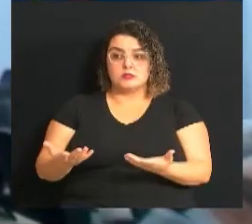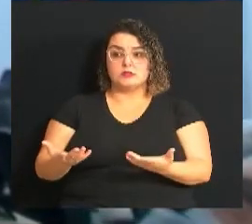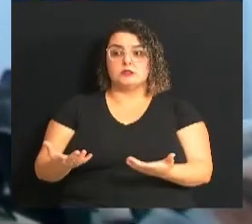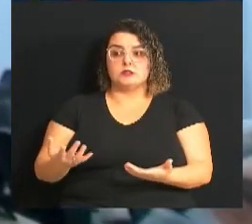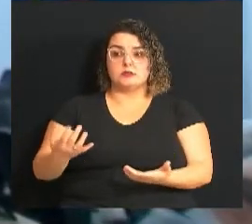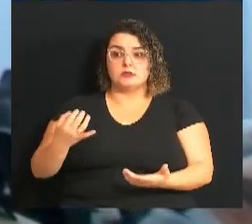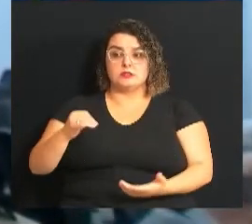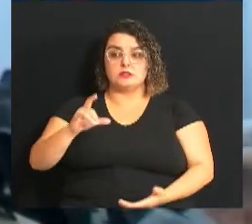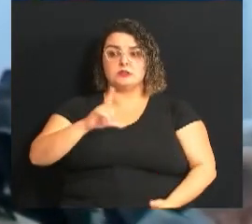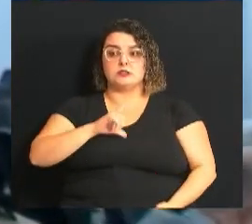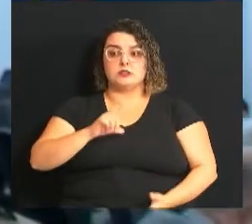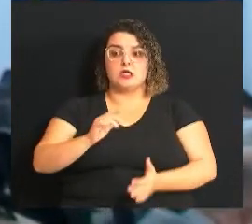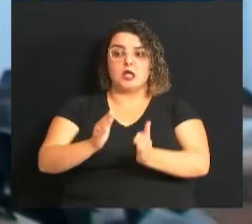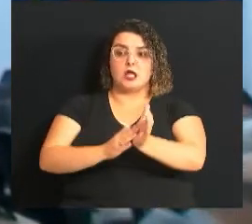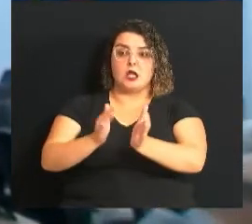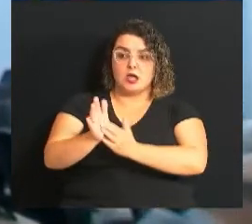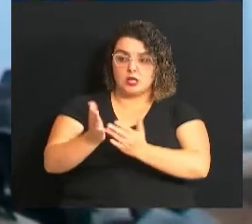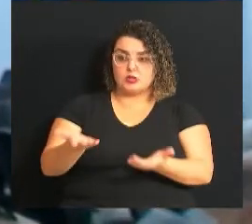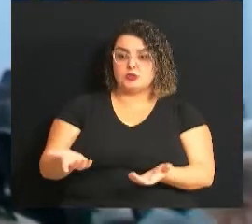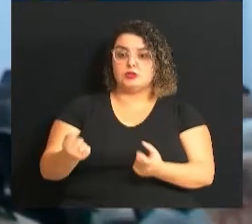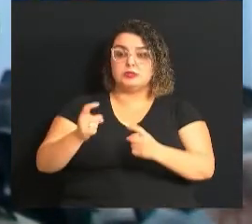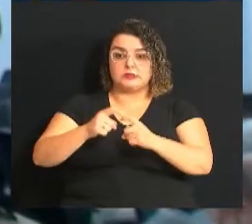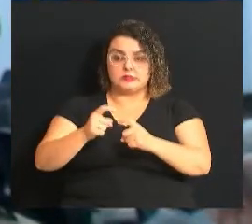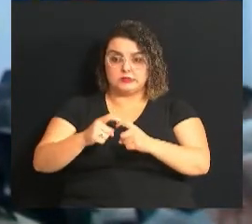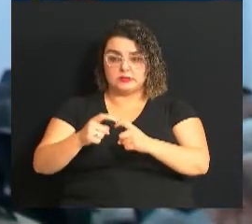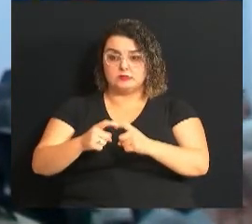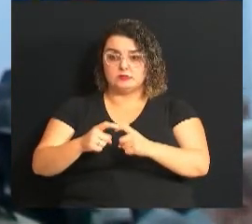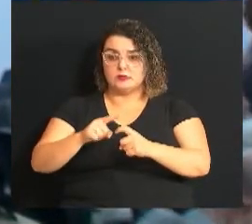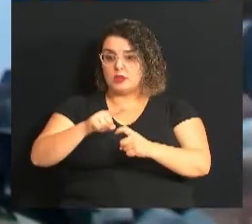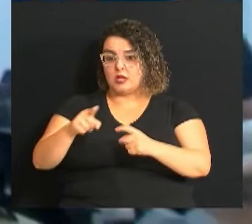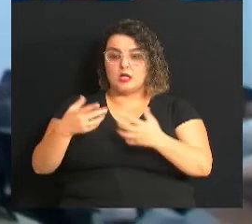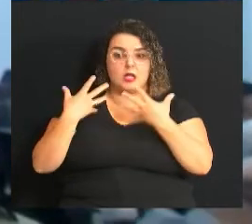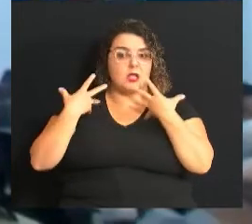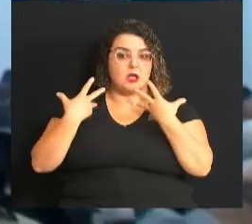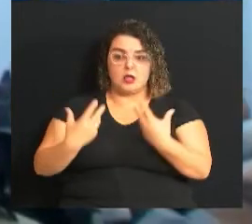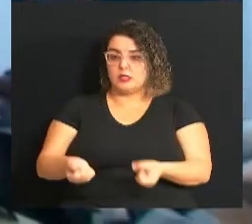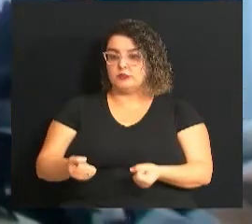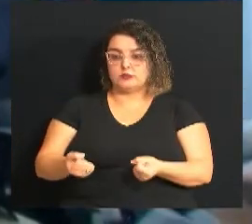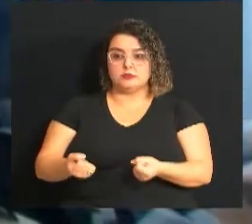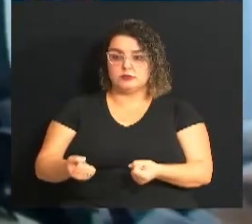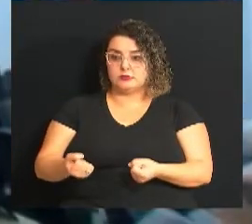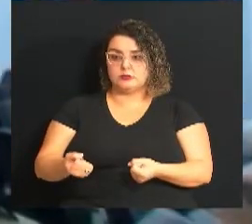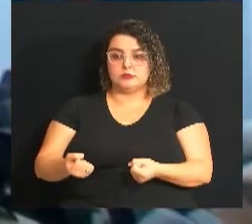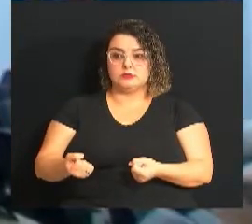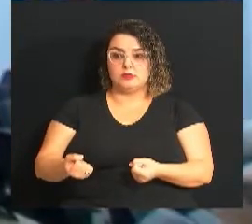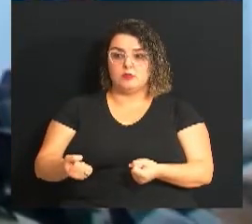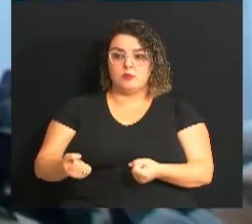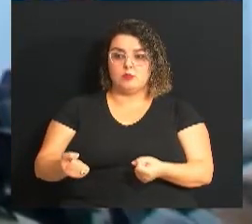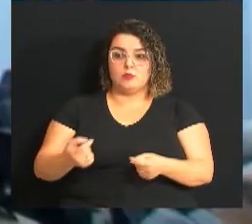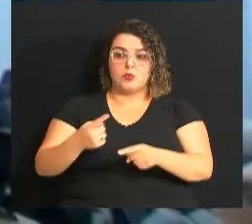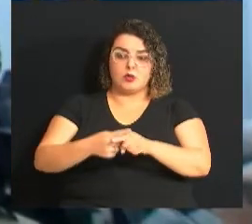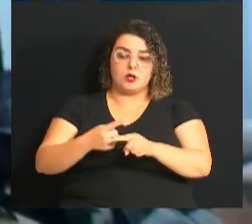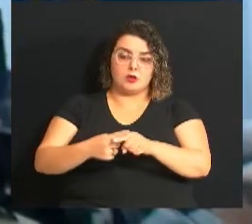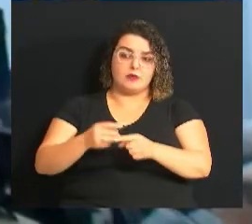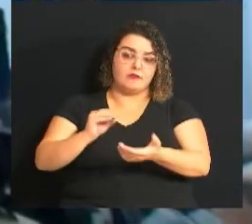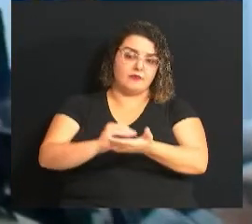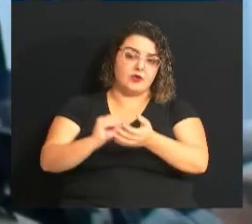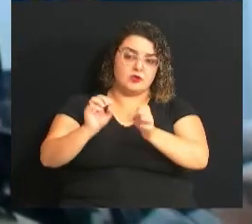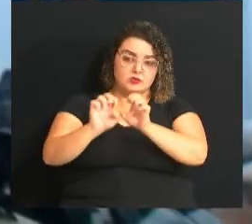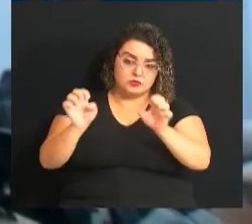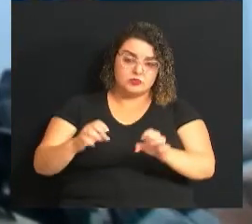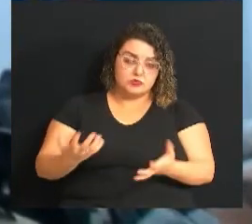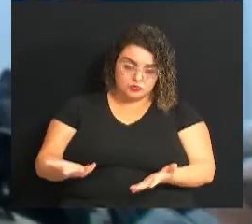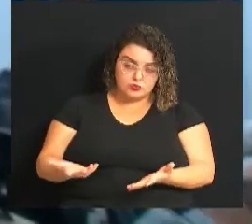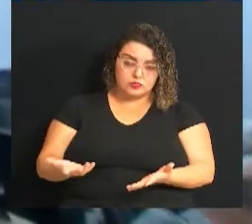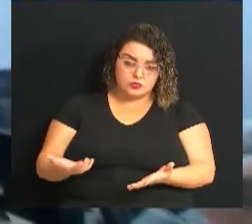algum concurso e esses médicos não assumiram, não tomaram posse devido à falta de estrutura, ou se esses